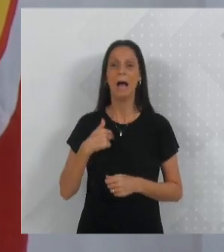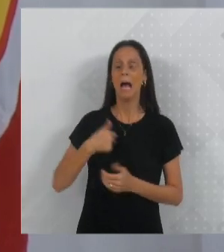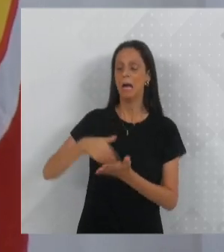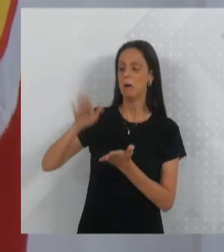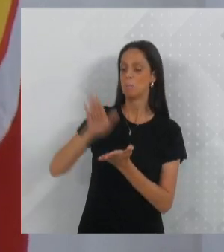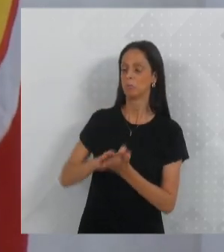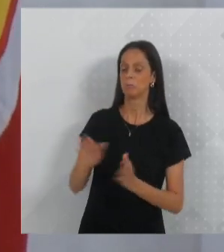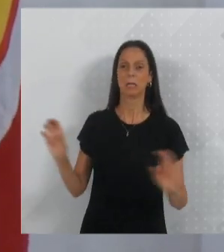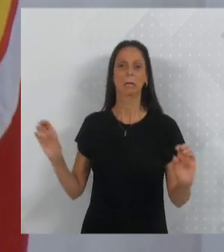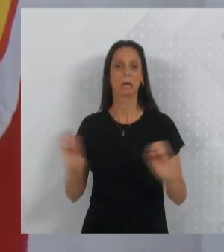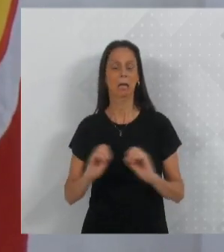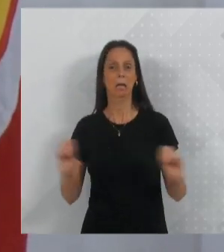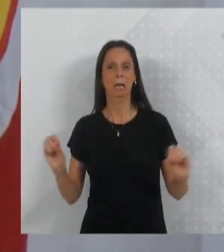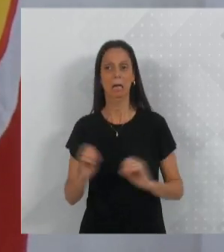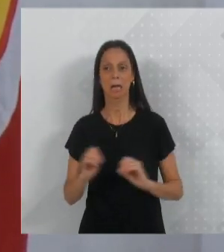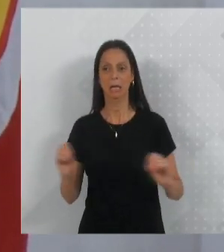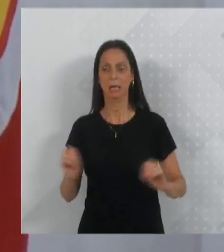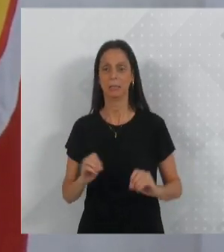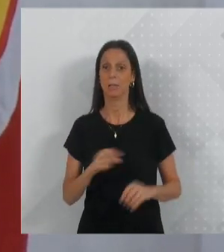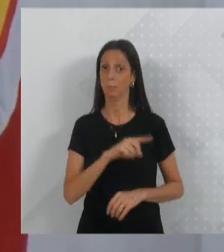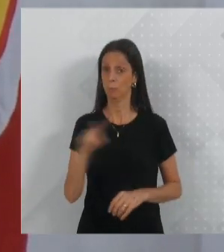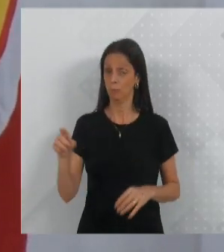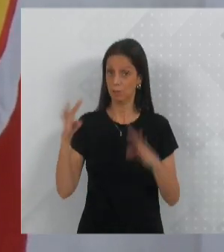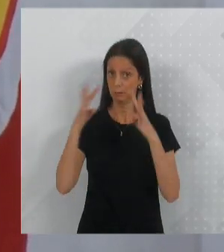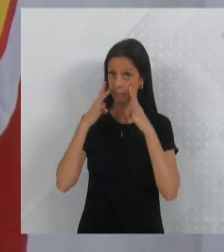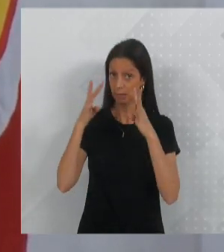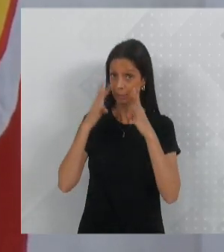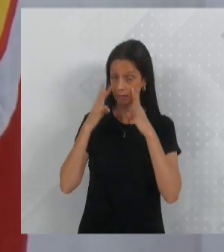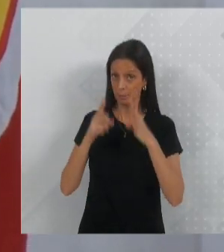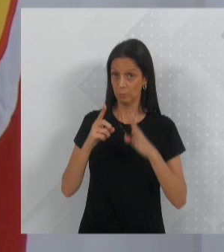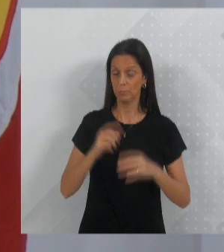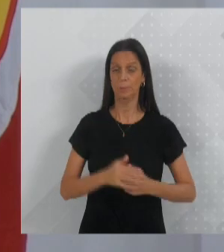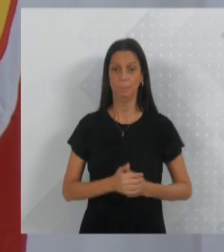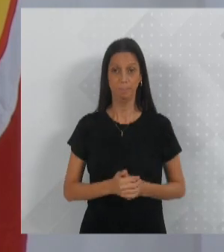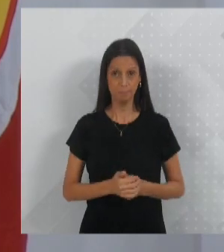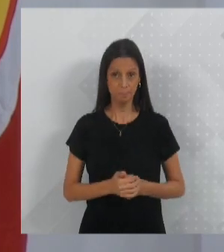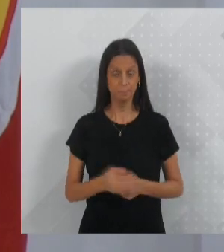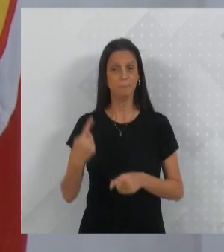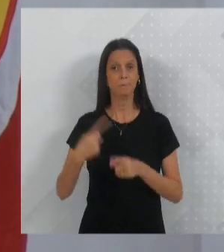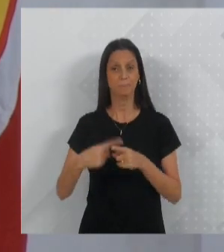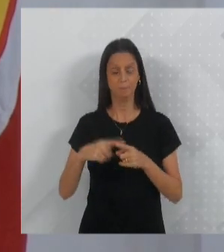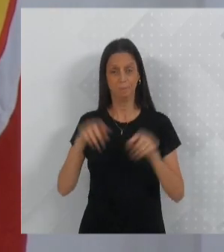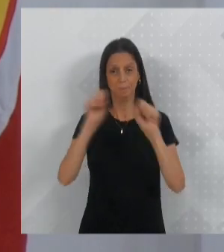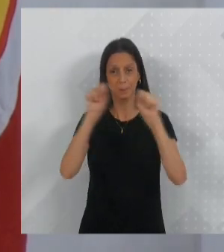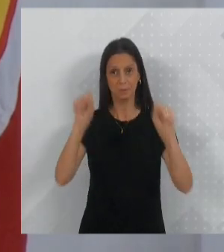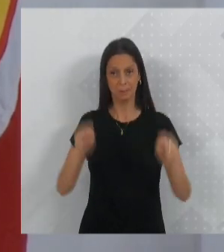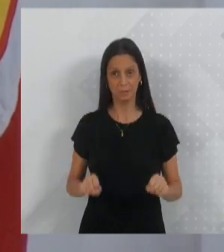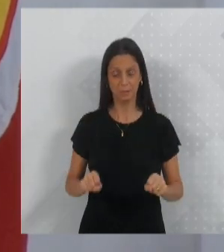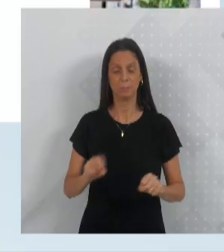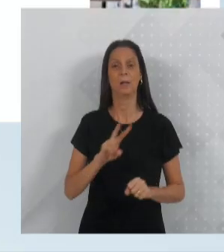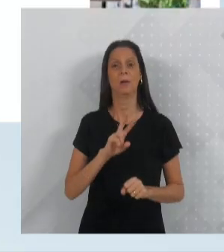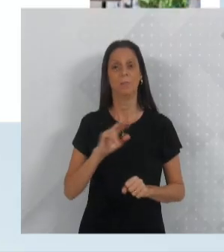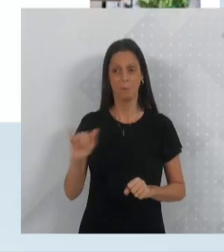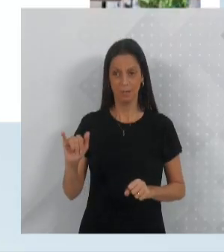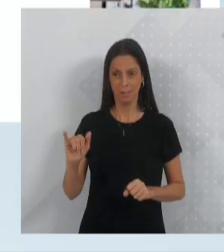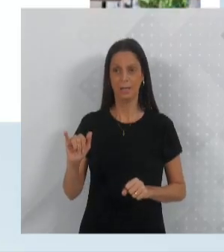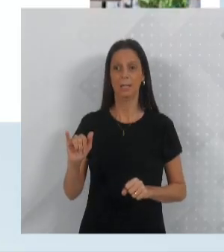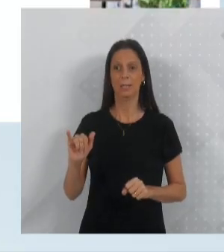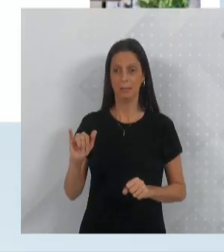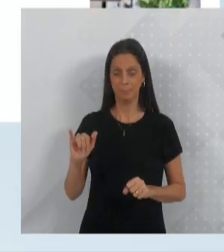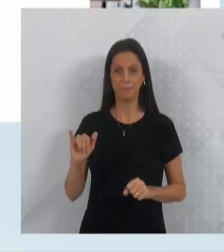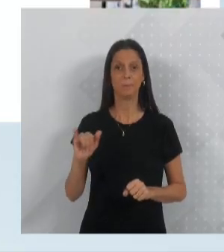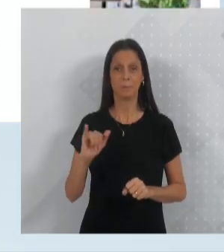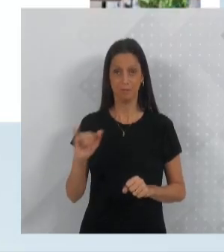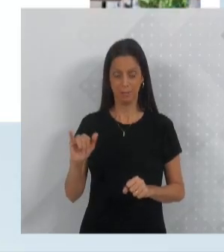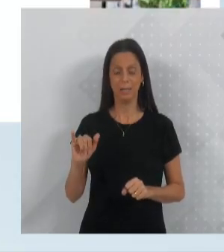ganhei nada fiquem atento porque o sistema vai processar e a pessoa só